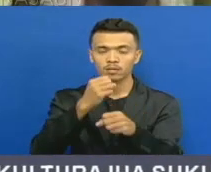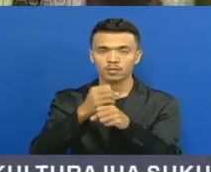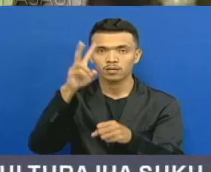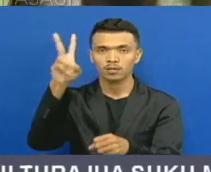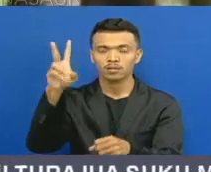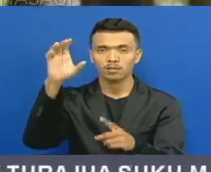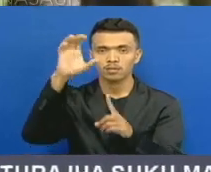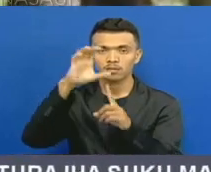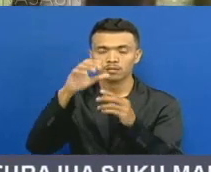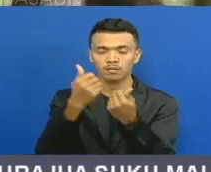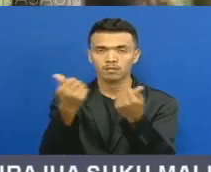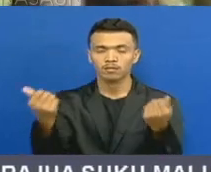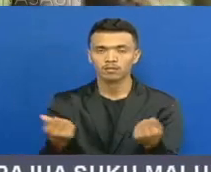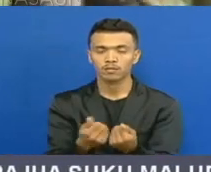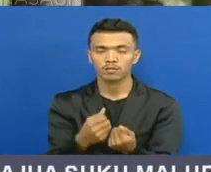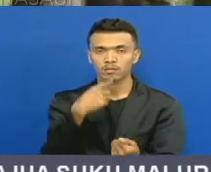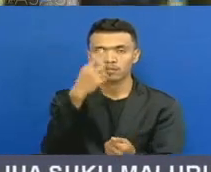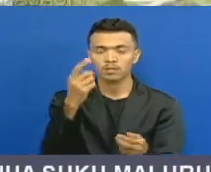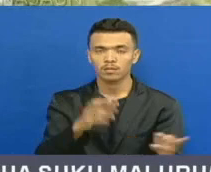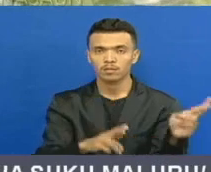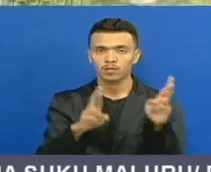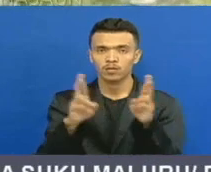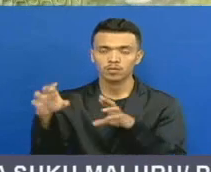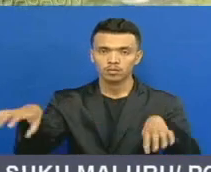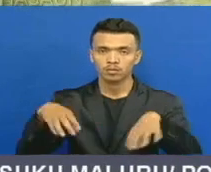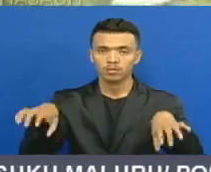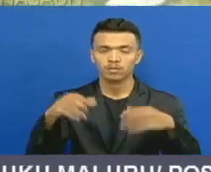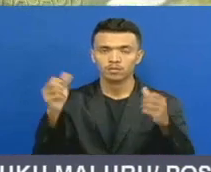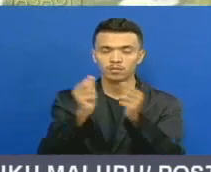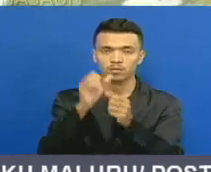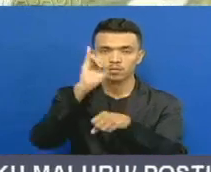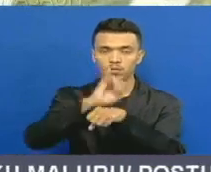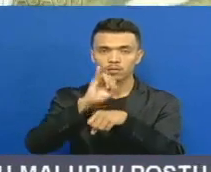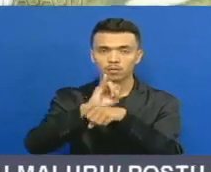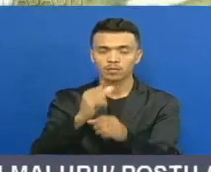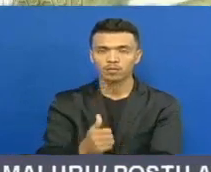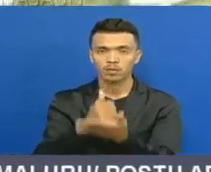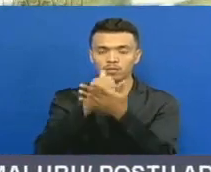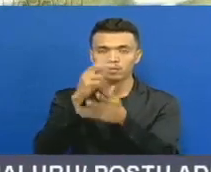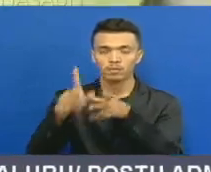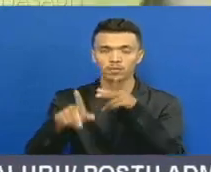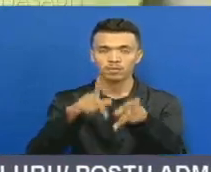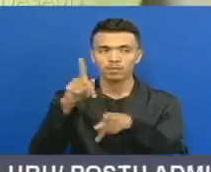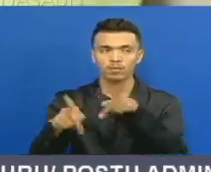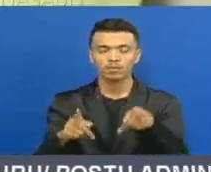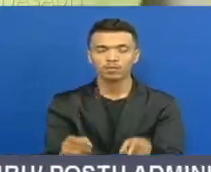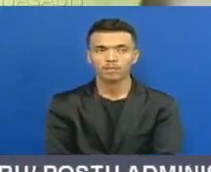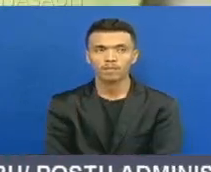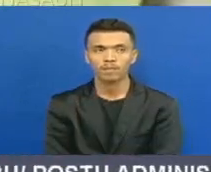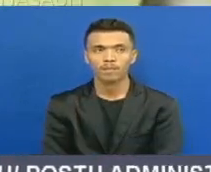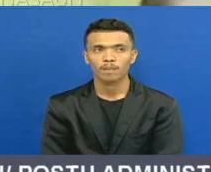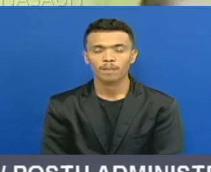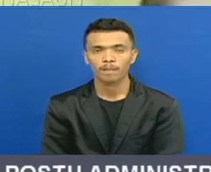arantes izak sarmento atetang. Administração pronto kolaboro a igreja, hodi servi diak lutam povo no sarani sira. Importante